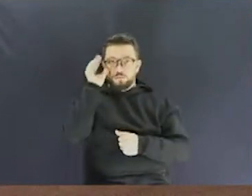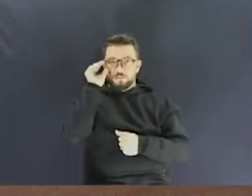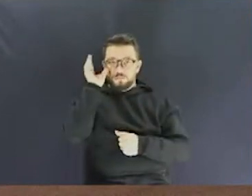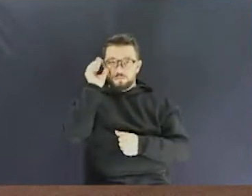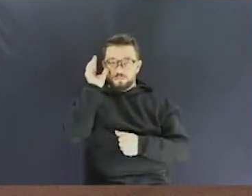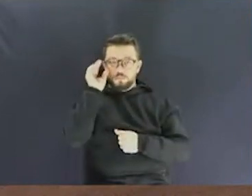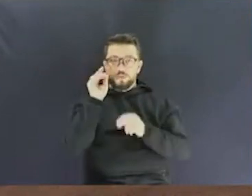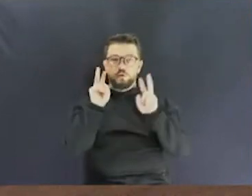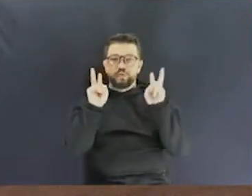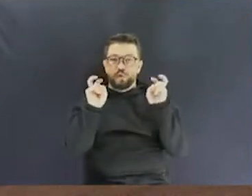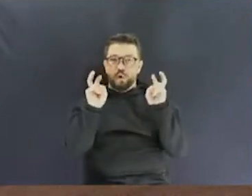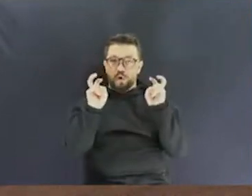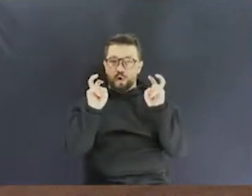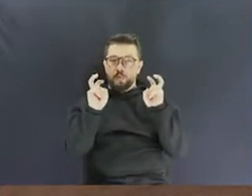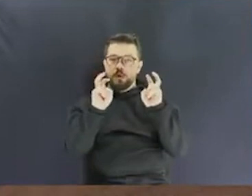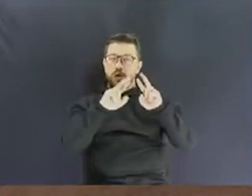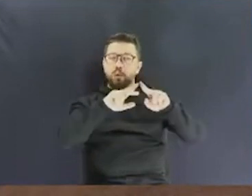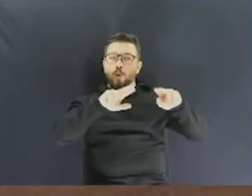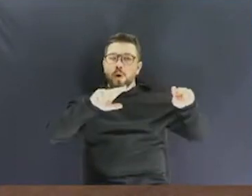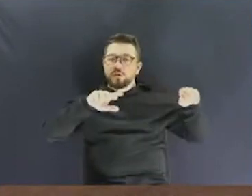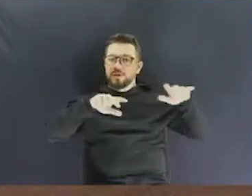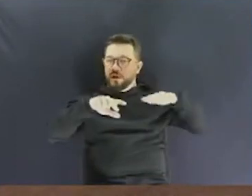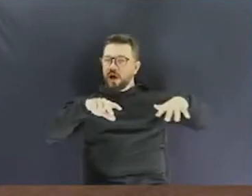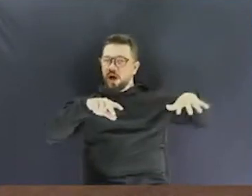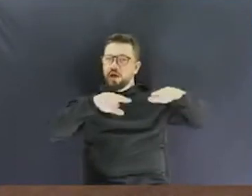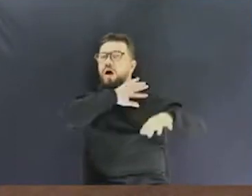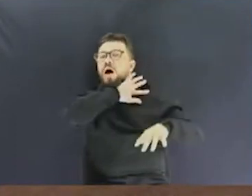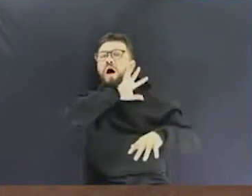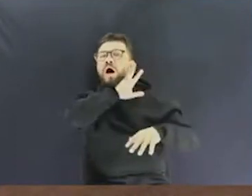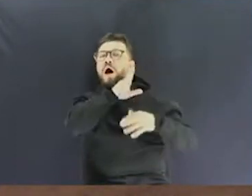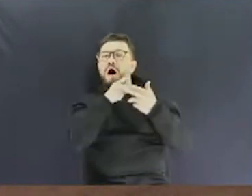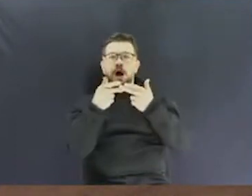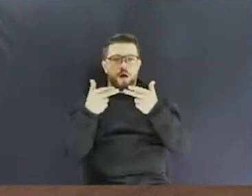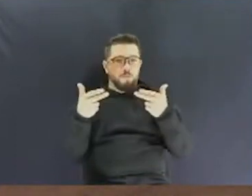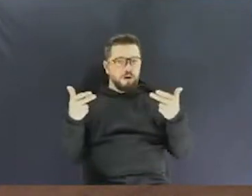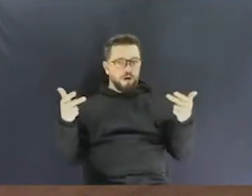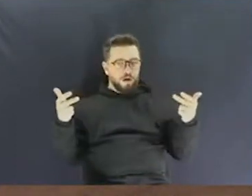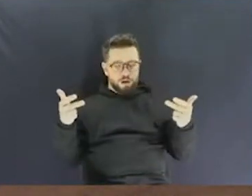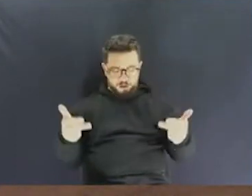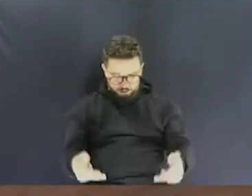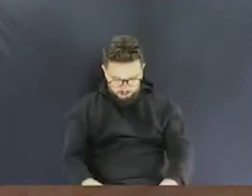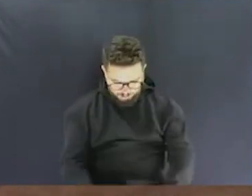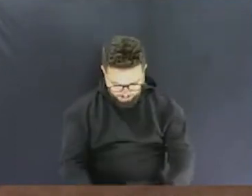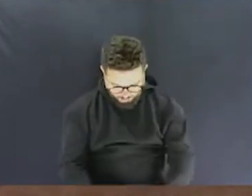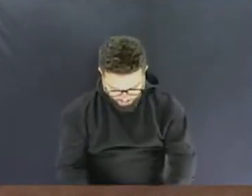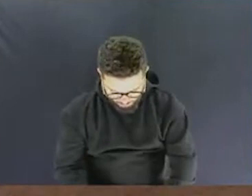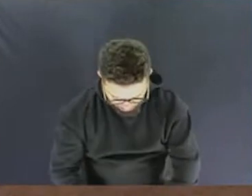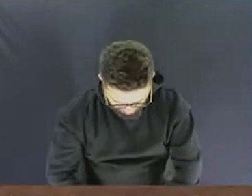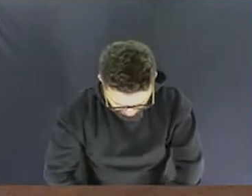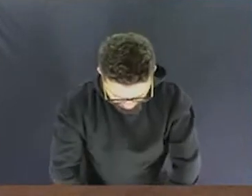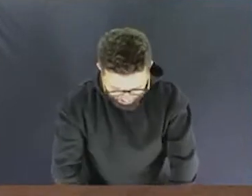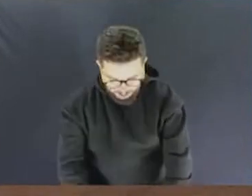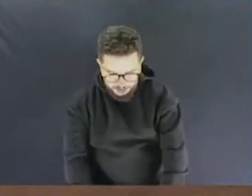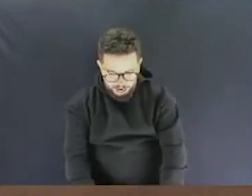sensibilização da causa animal, né? Eu gostaria de saber, na verdade, como é feita essa medição dessa sensibilização para que a gente chegue àquele